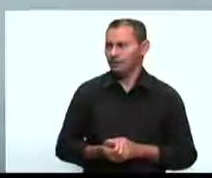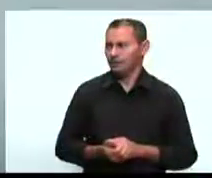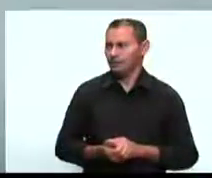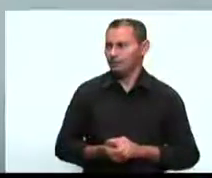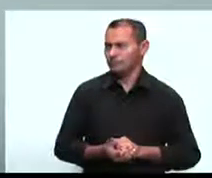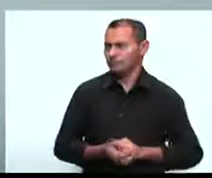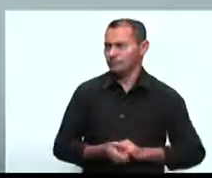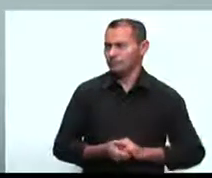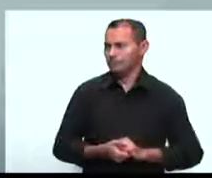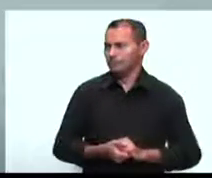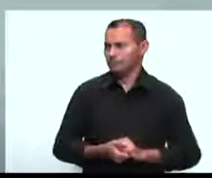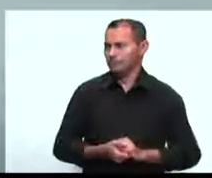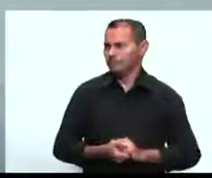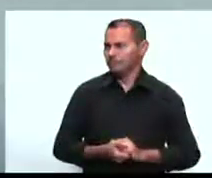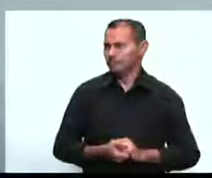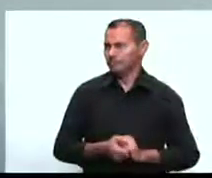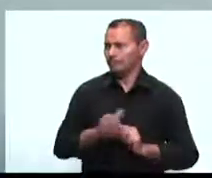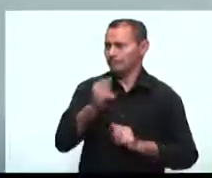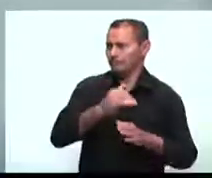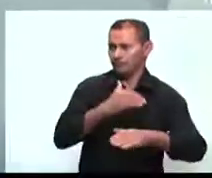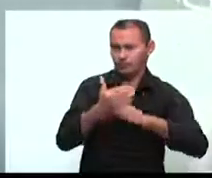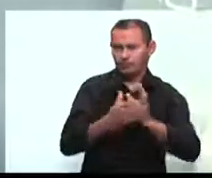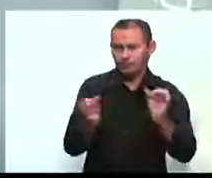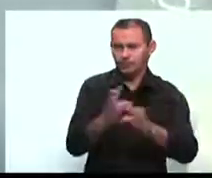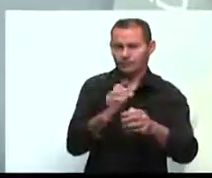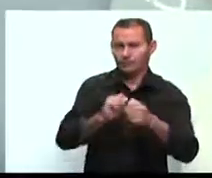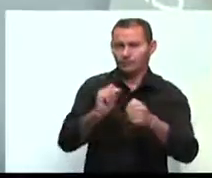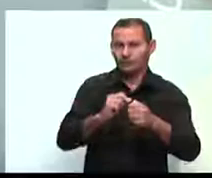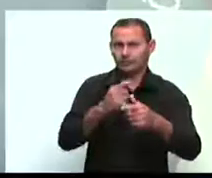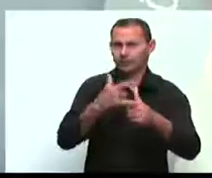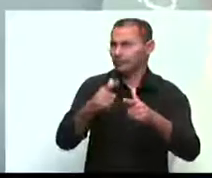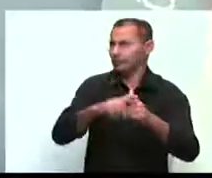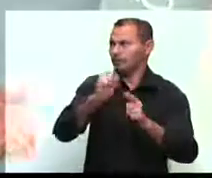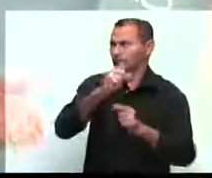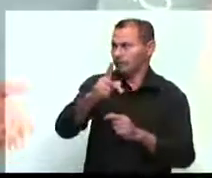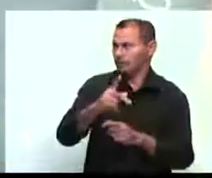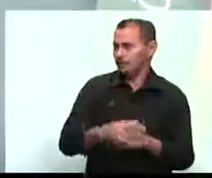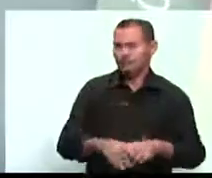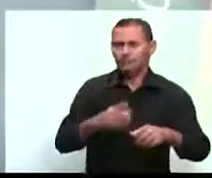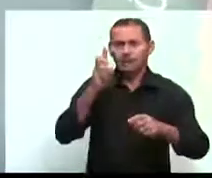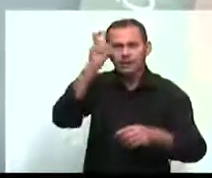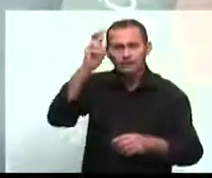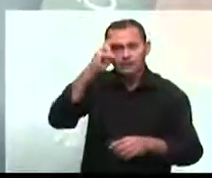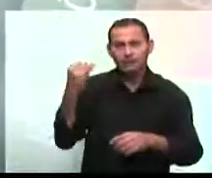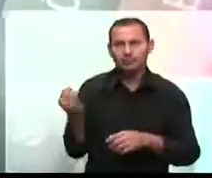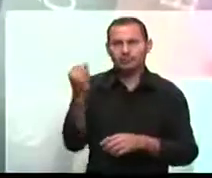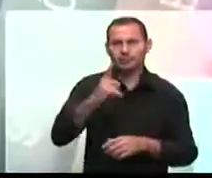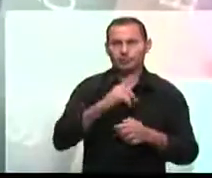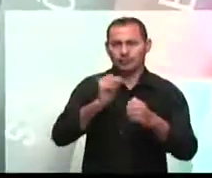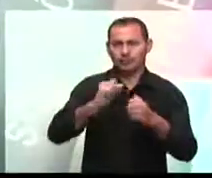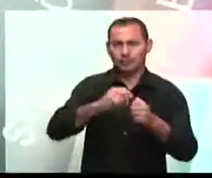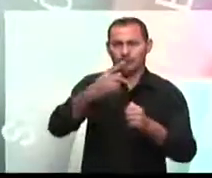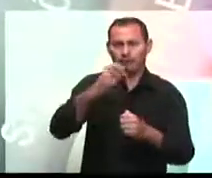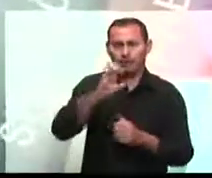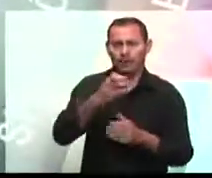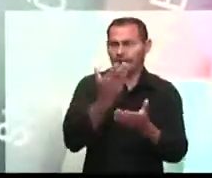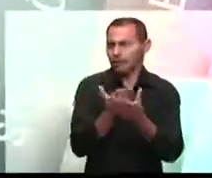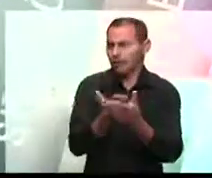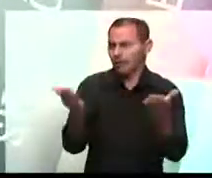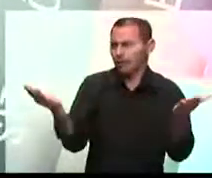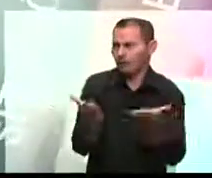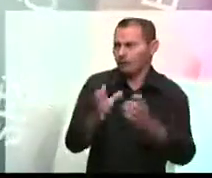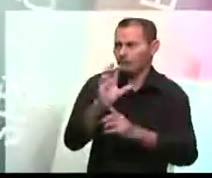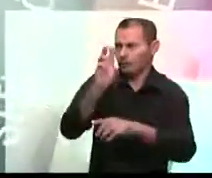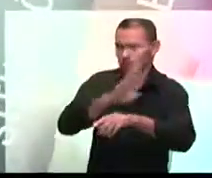E aí, tudo pronto para começar a resolução das situações-problema? Quero lembrar que é importante você ter feito a pré-aula, porque agora